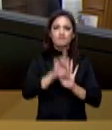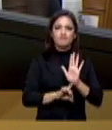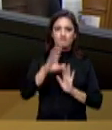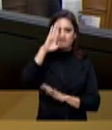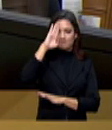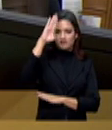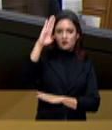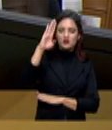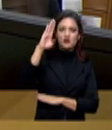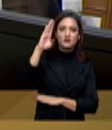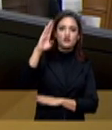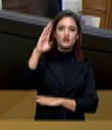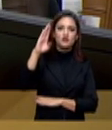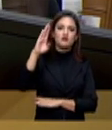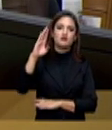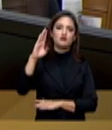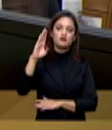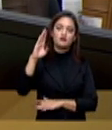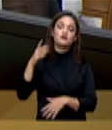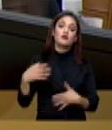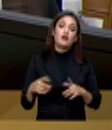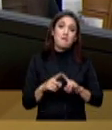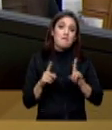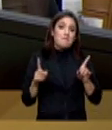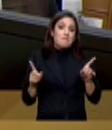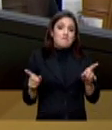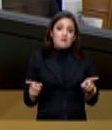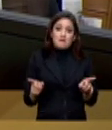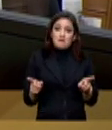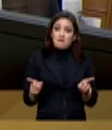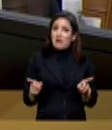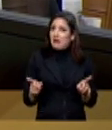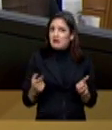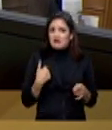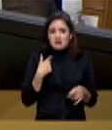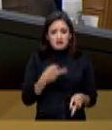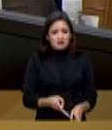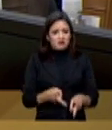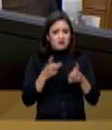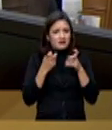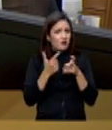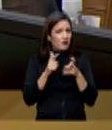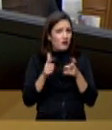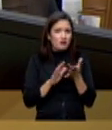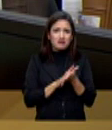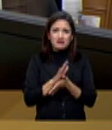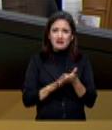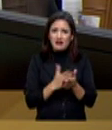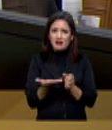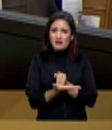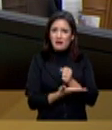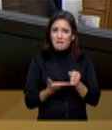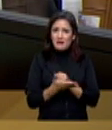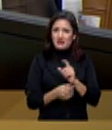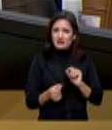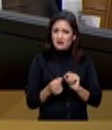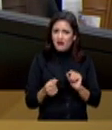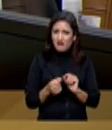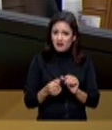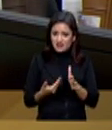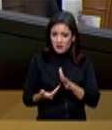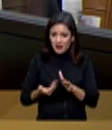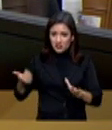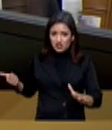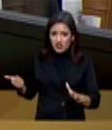direito fundamental em Pauta não verifico plausibilidade na retirada de parcela tão